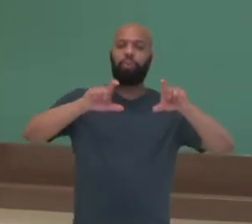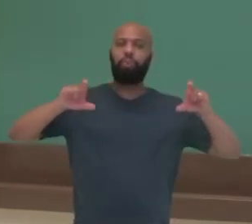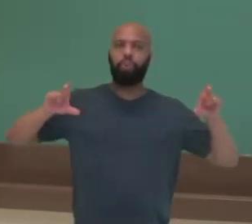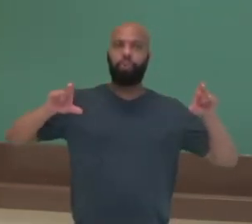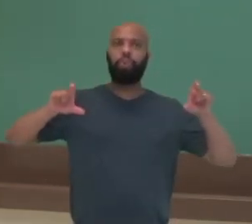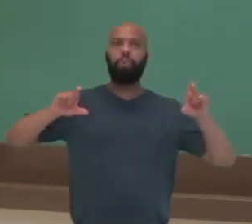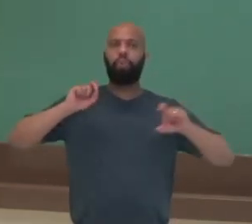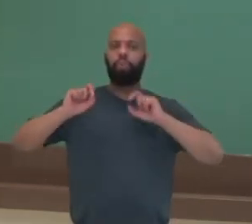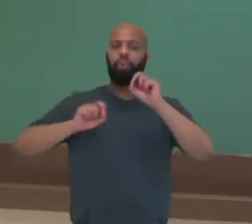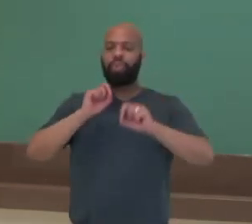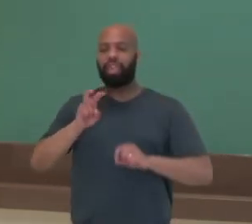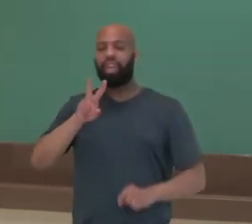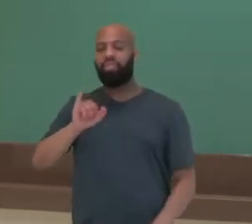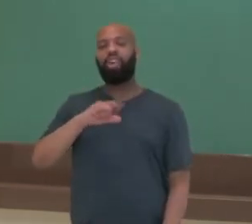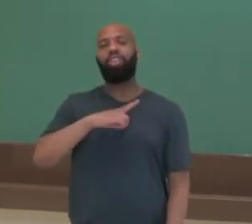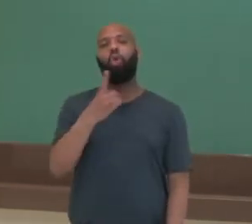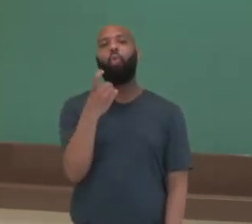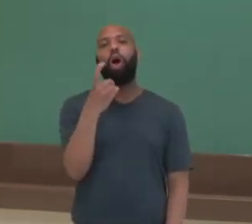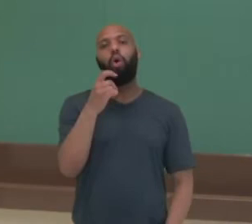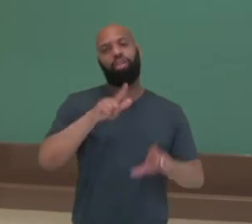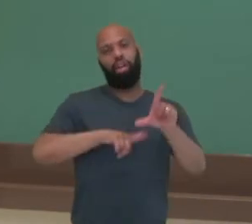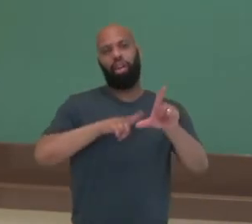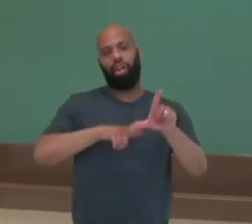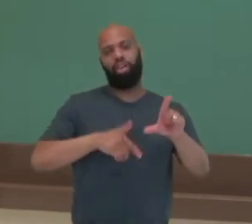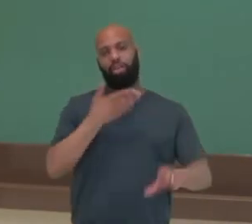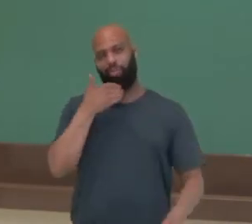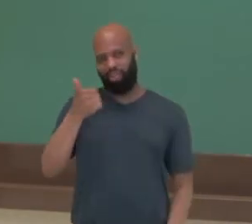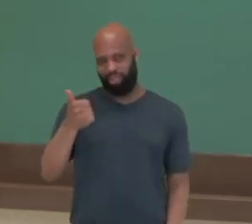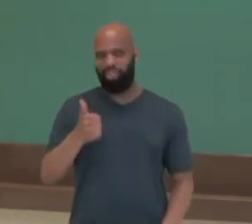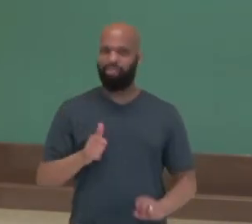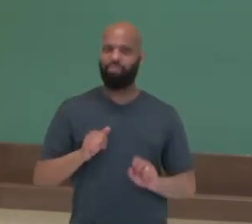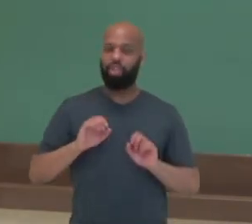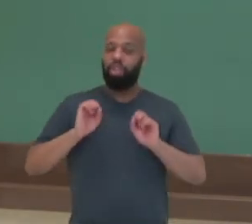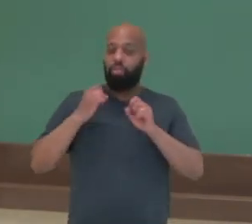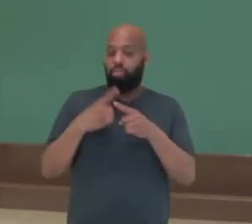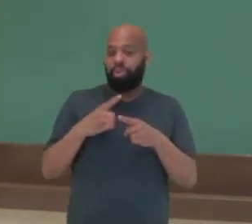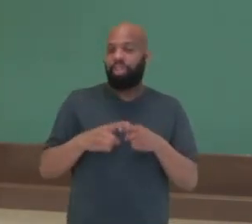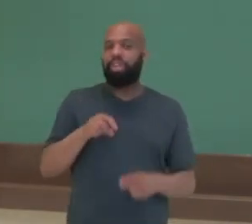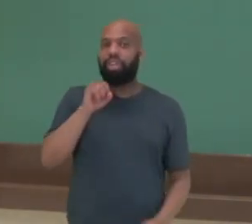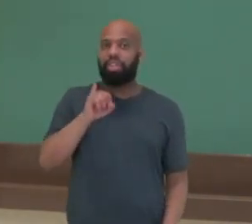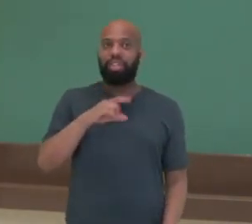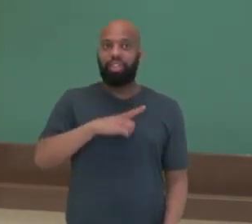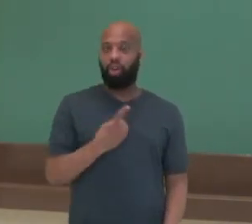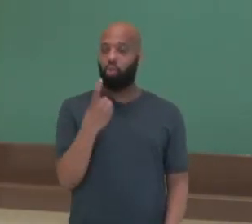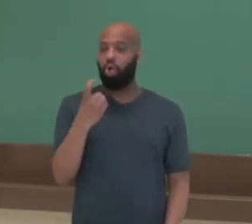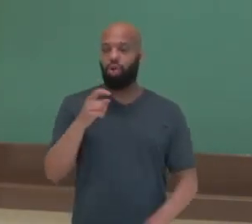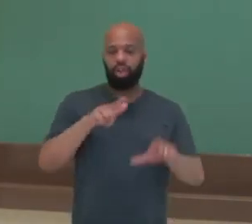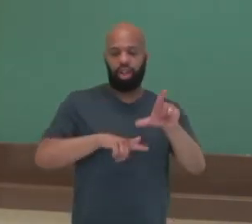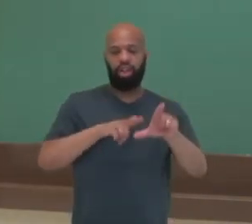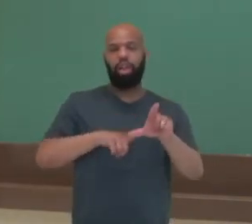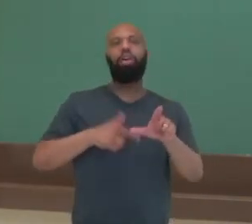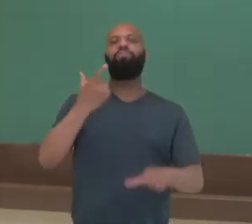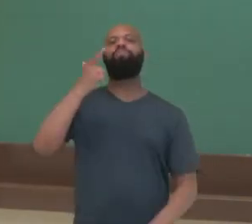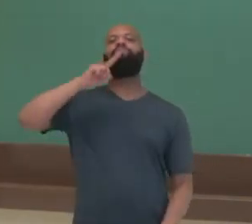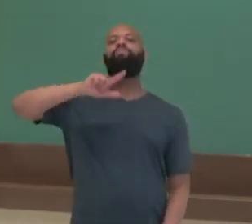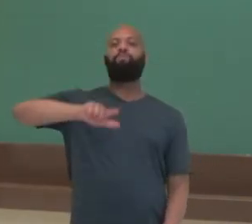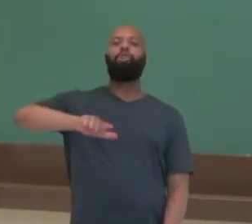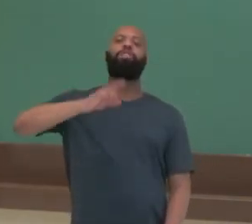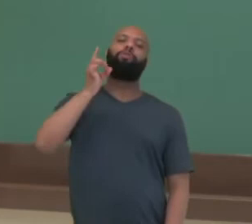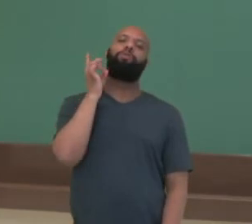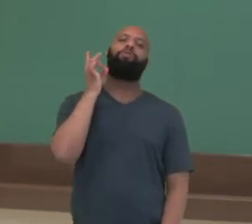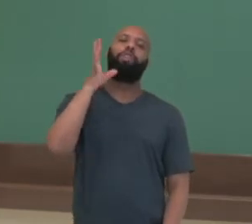em função de uma única variável. Porque deixando em função de uma única variável, fica muito